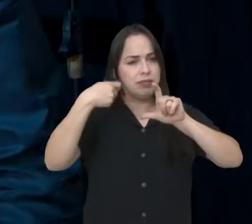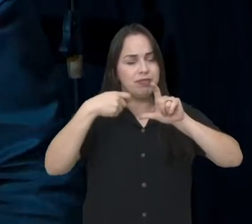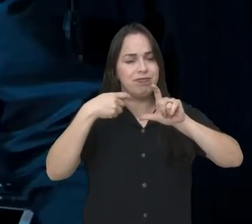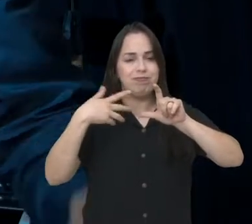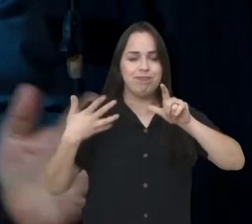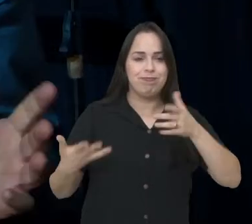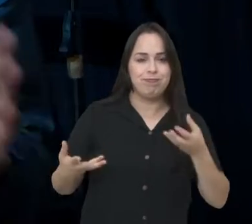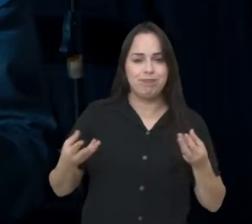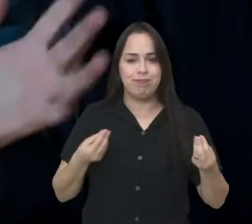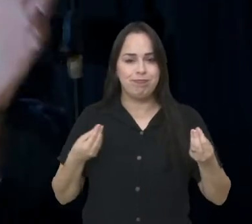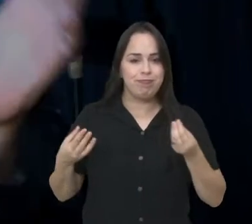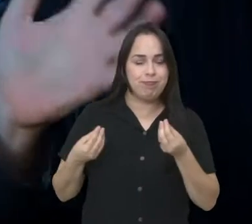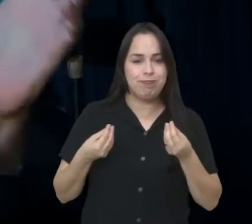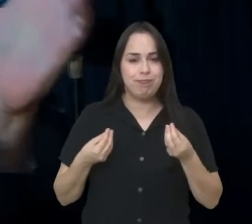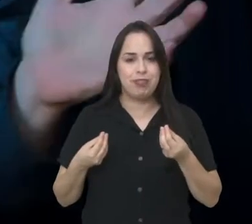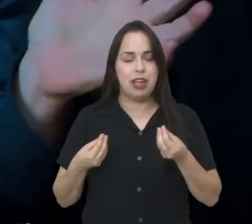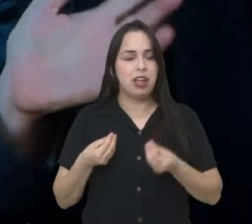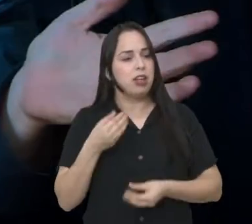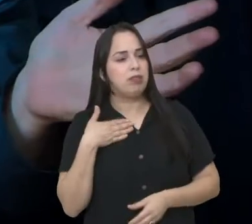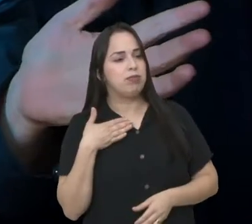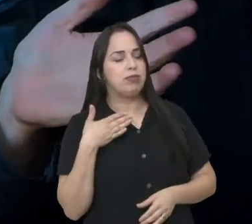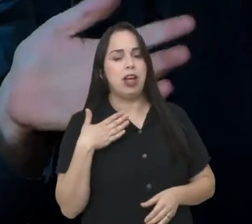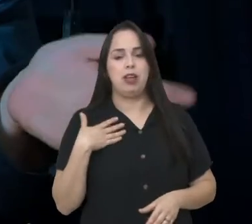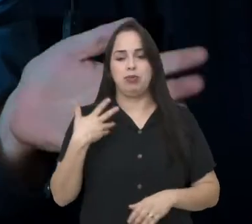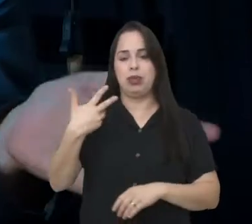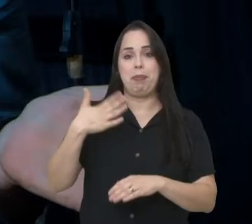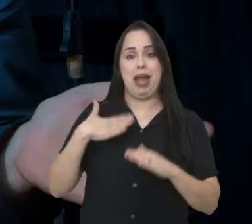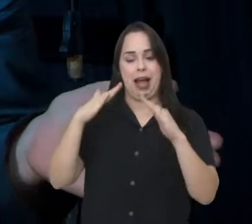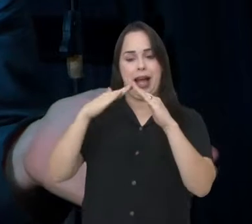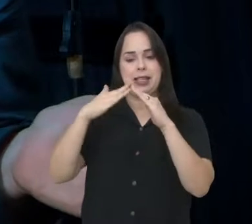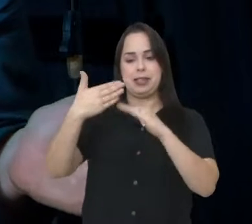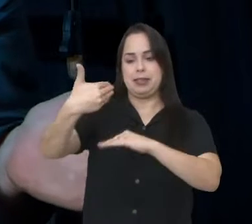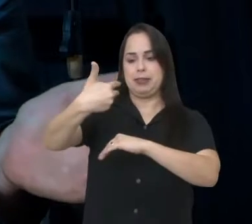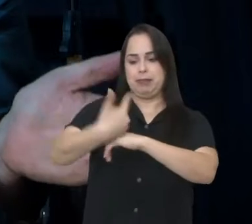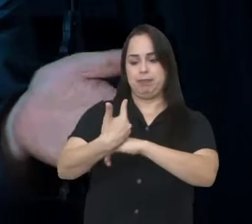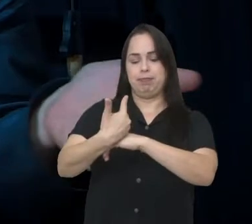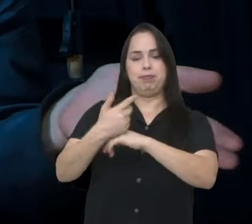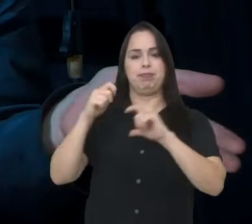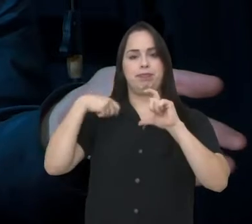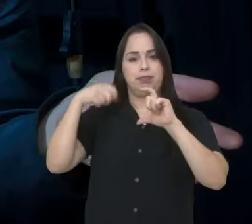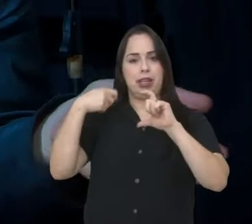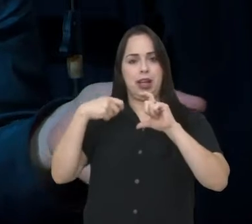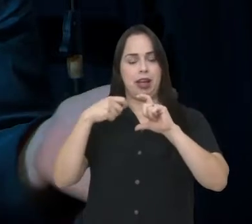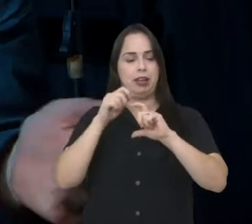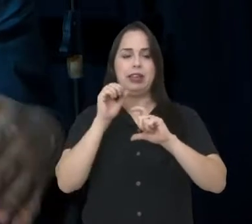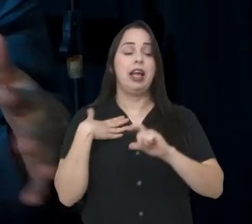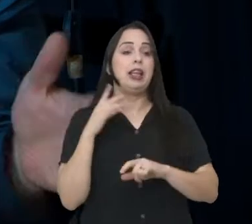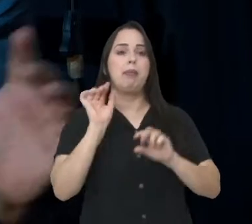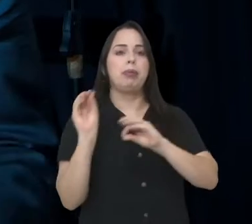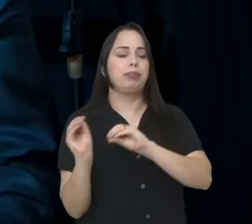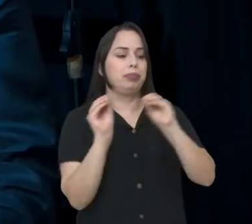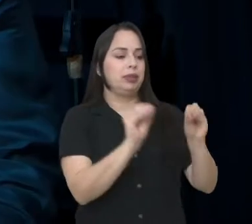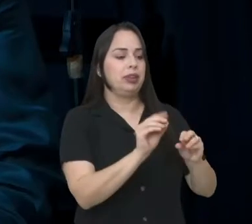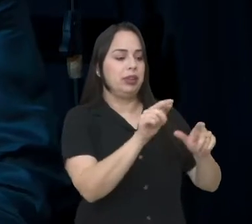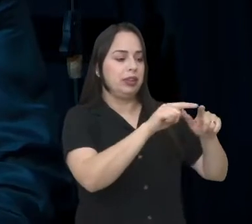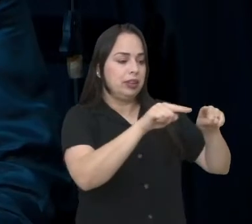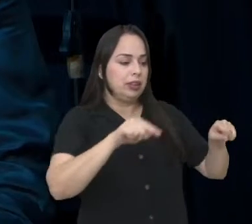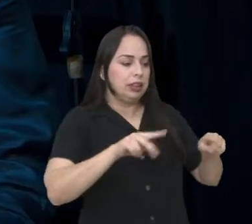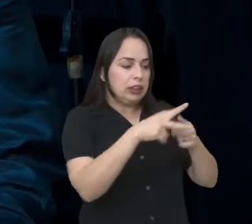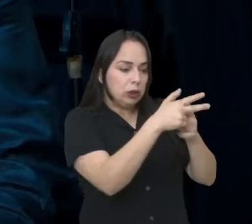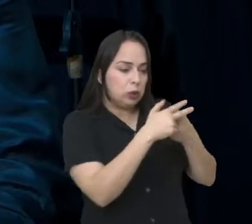acabei fazendo os testes na minha casa e logo em seguida eu mudei para esse ponto. Eu reformei esse armazém e